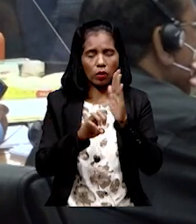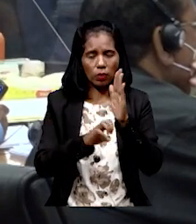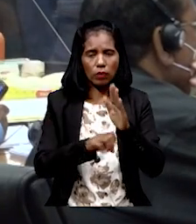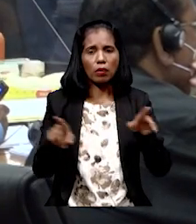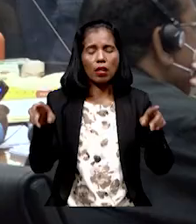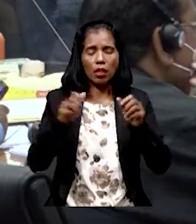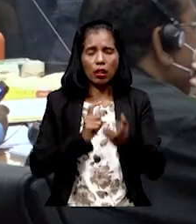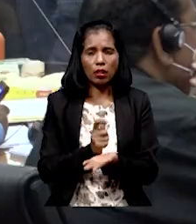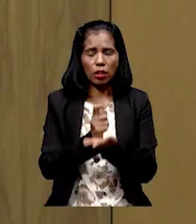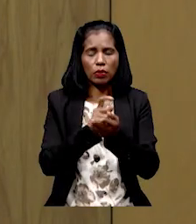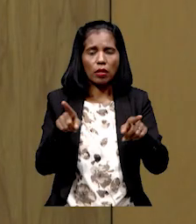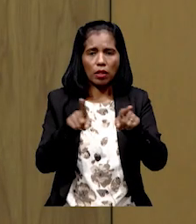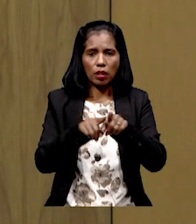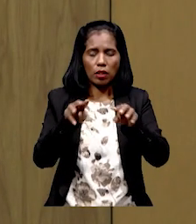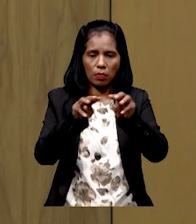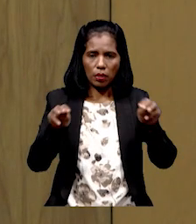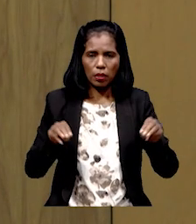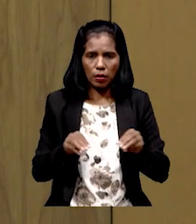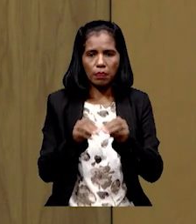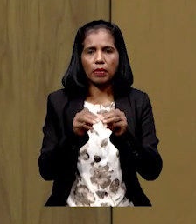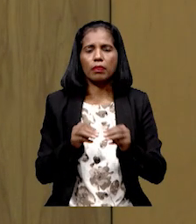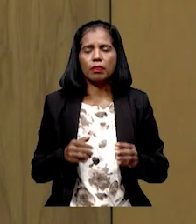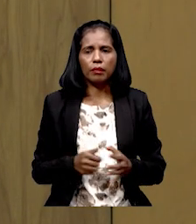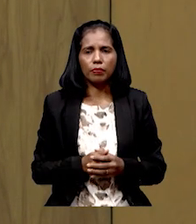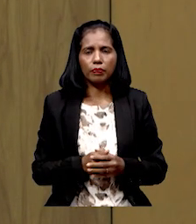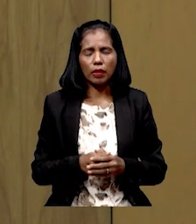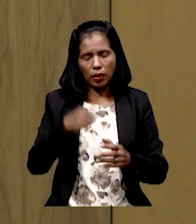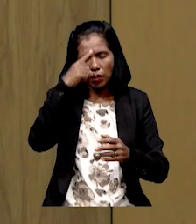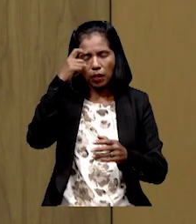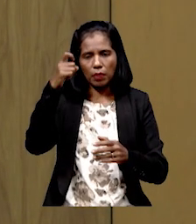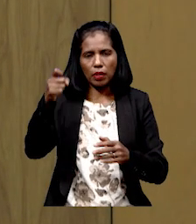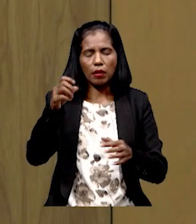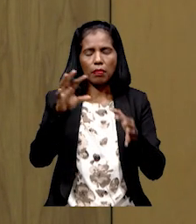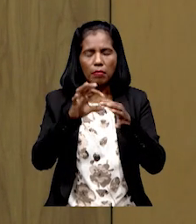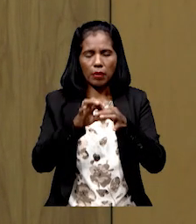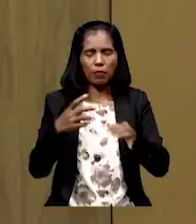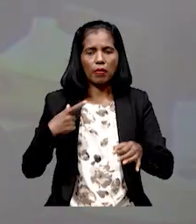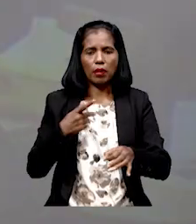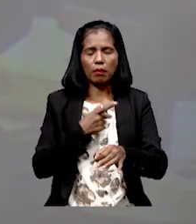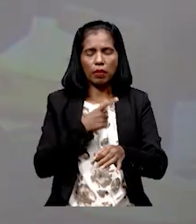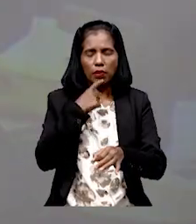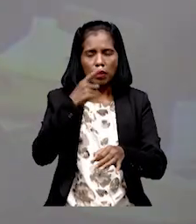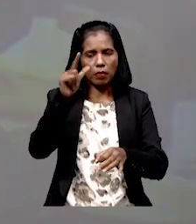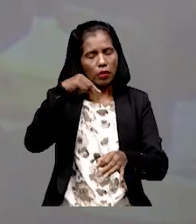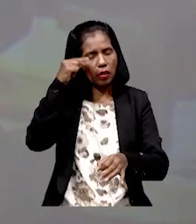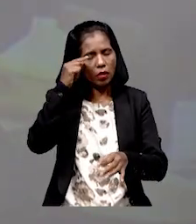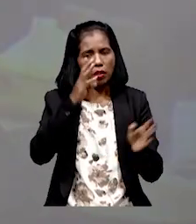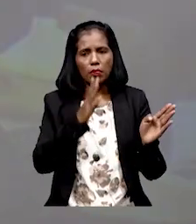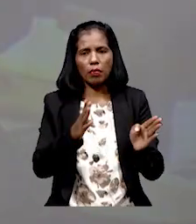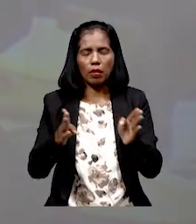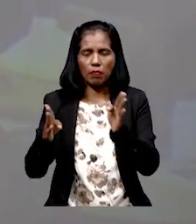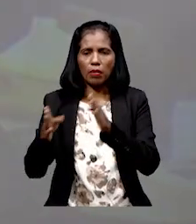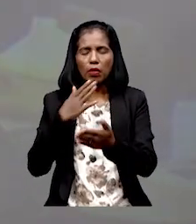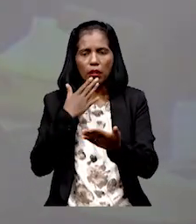tamba to agora eletricidade se continua la kan mate. Tamba ne membro parlamento ne sugere governo to prepara condição